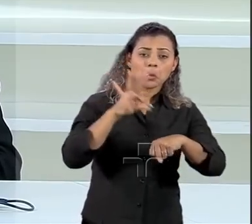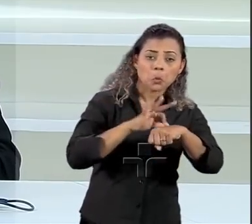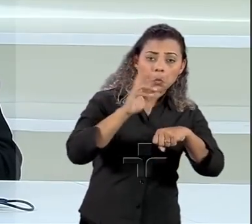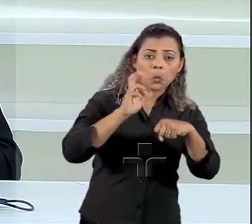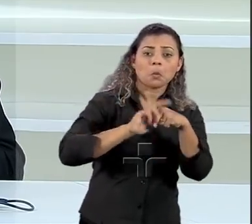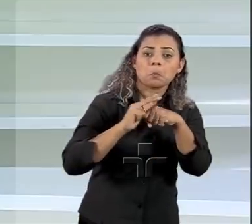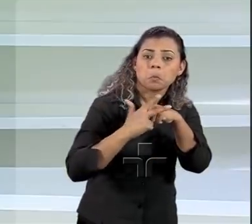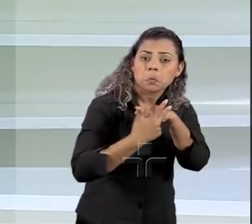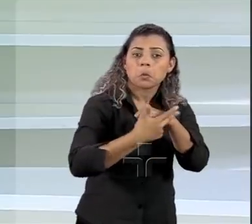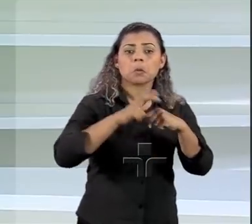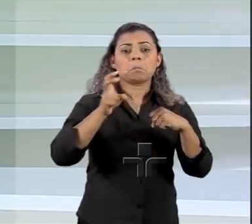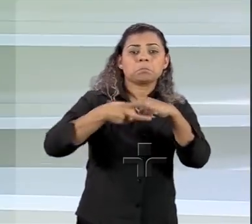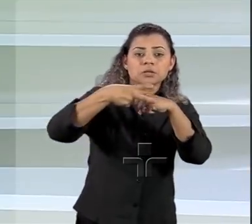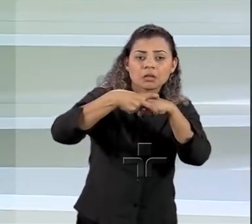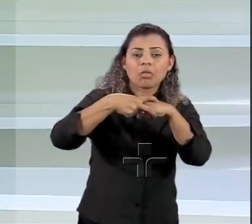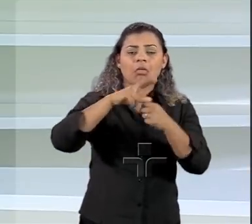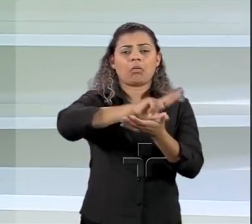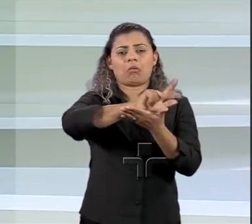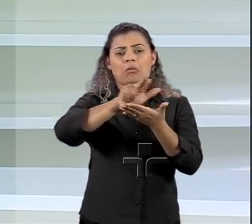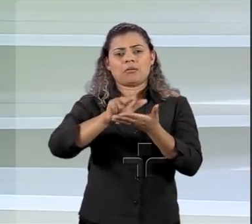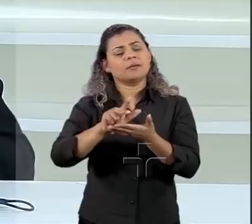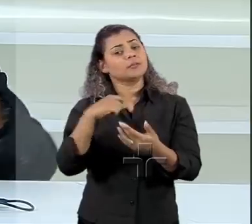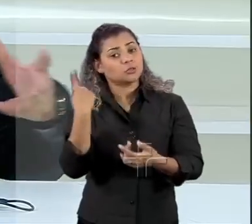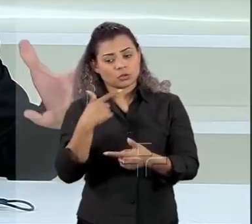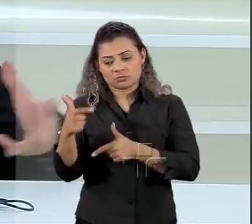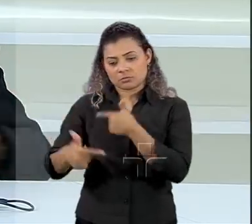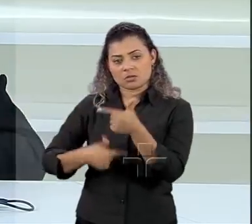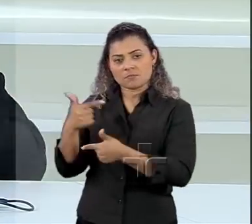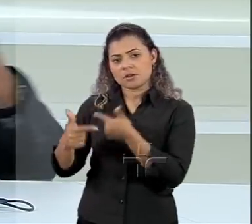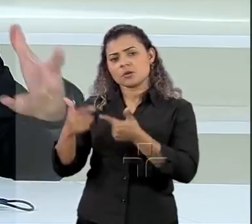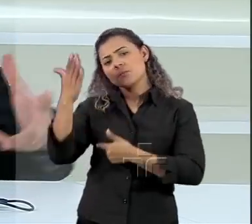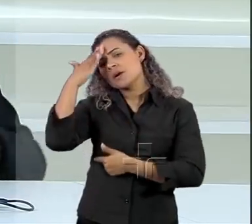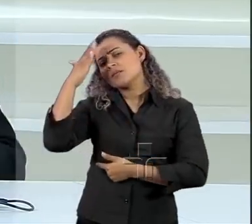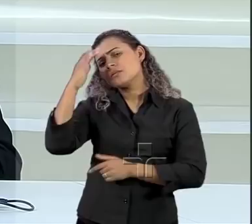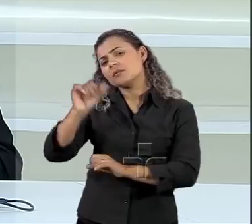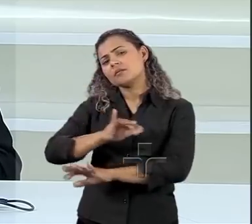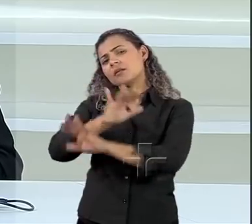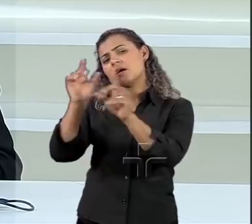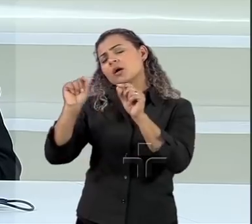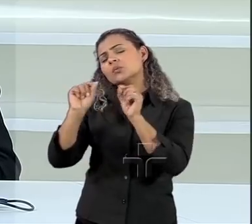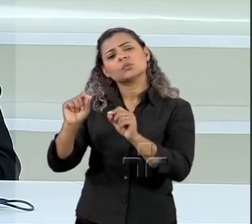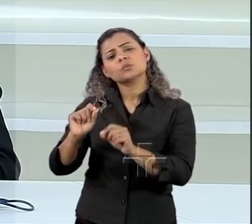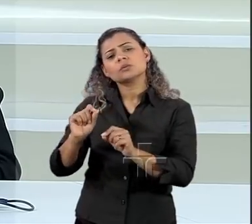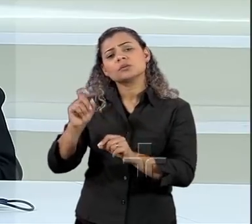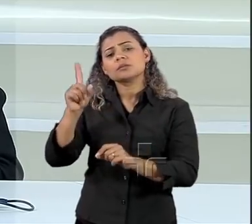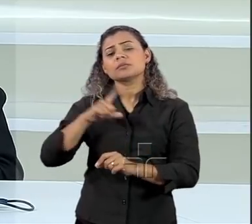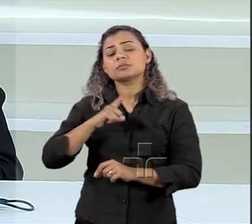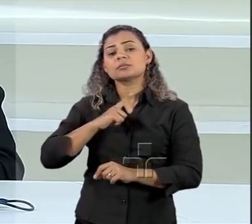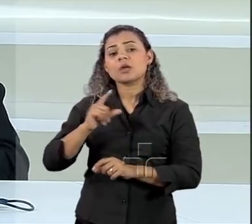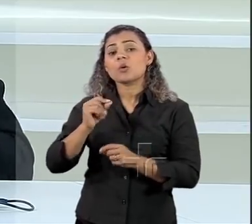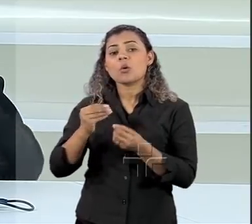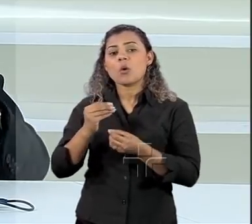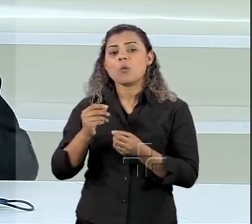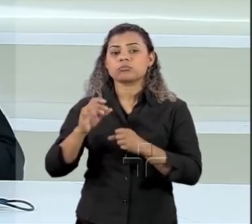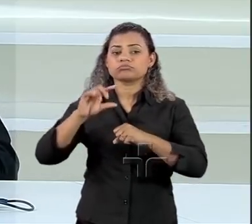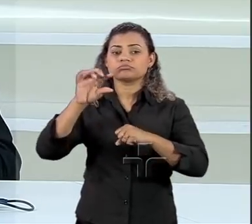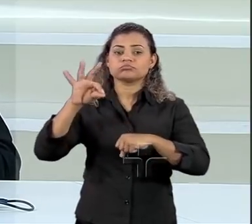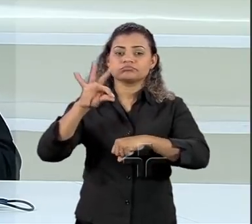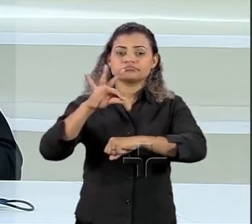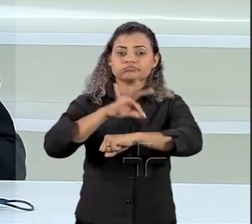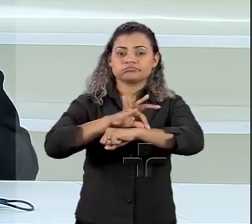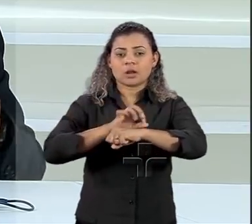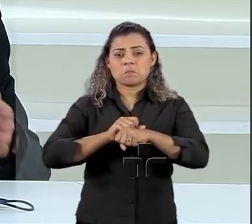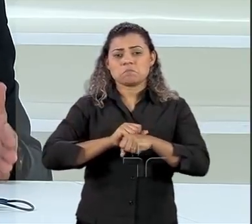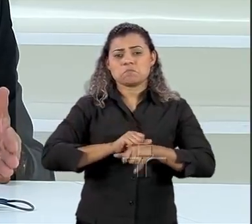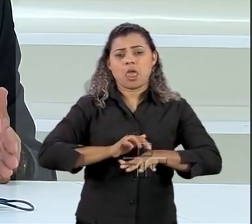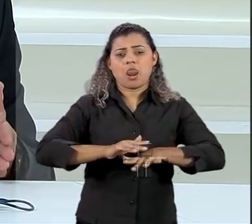Nós passamos 3 anos trabalhando a sociedade para compreender o mecanismo de reprodução do Aedes aegypti e da